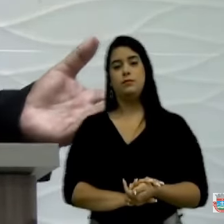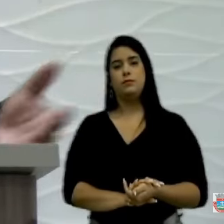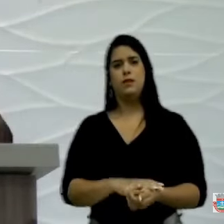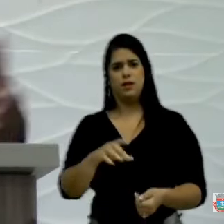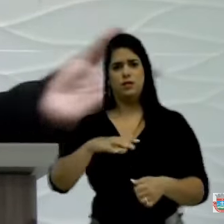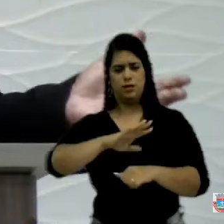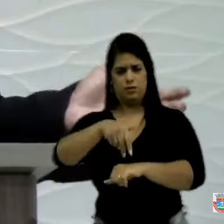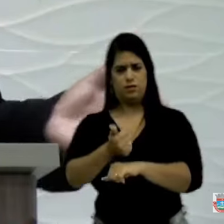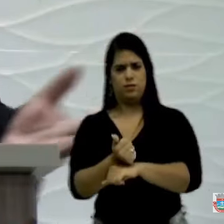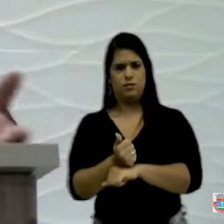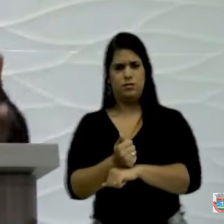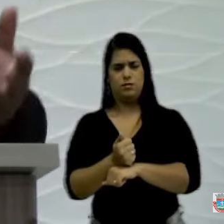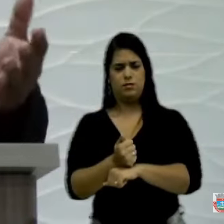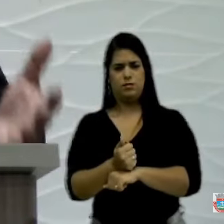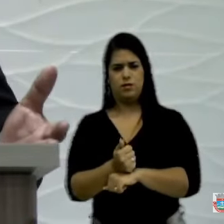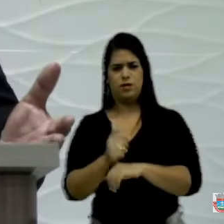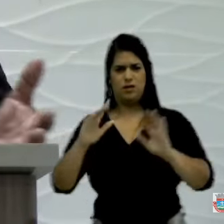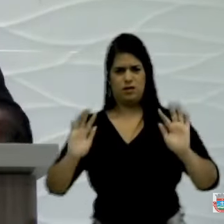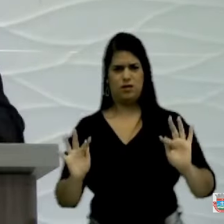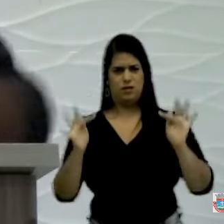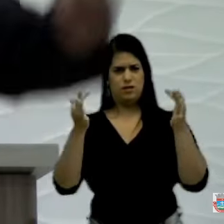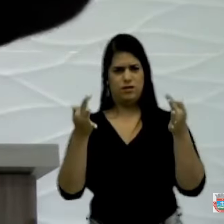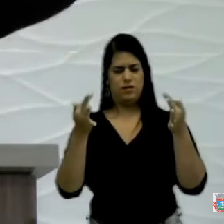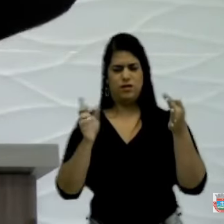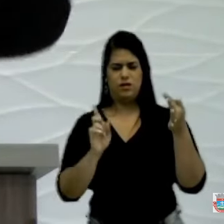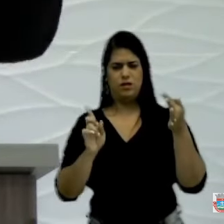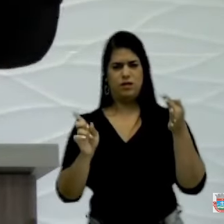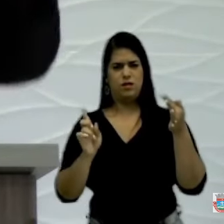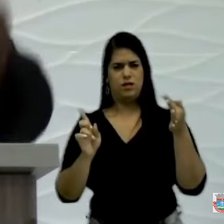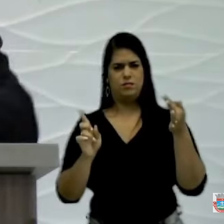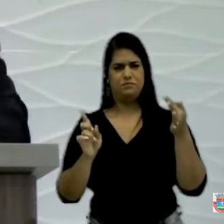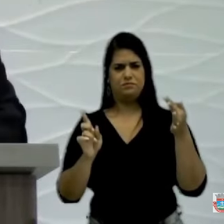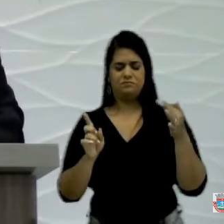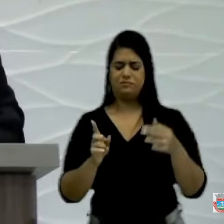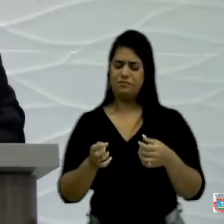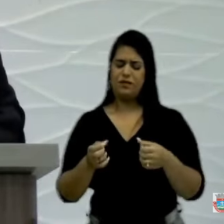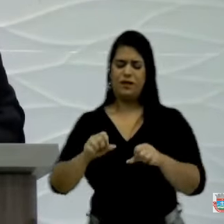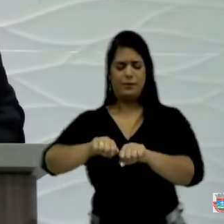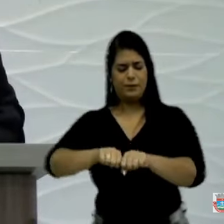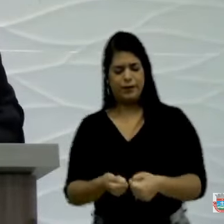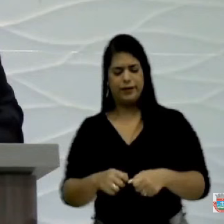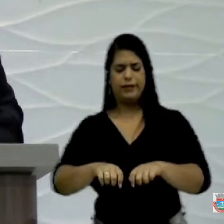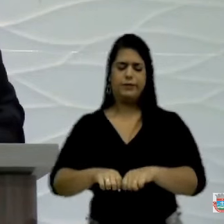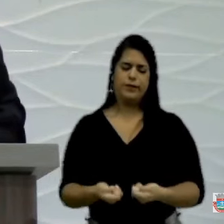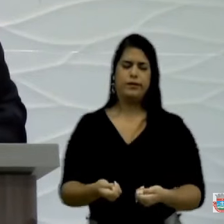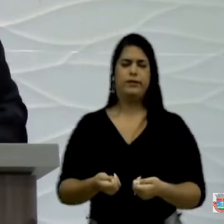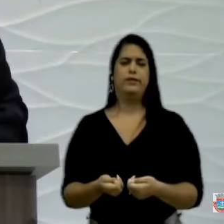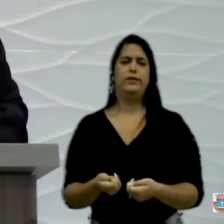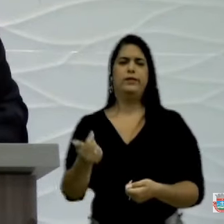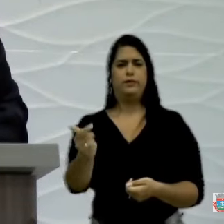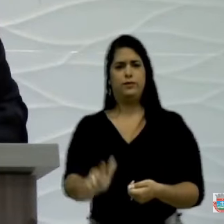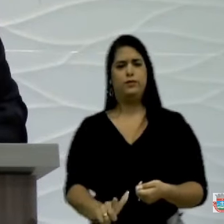lá que fizeram um serviço, está todo rachado. Já foi feito 3 vezes e está rachado.